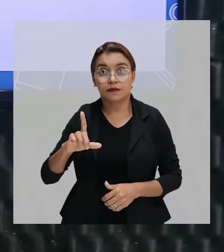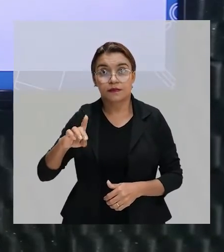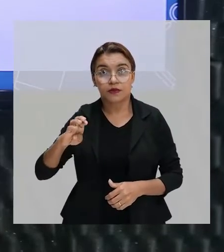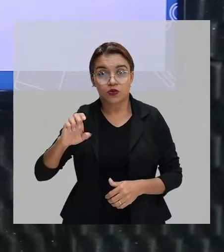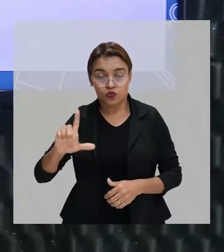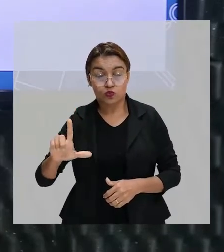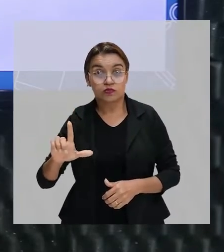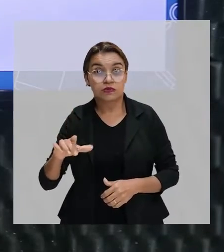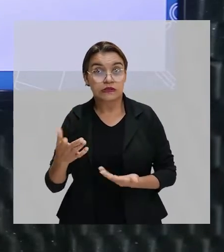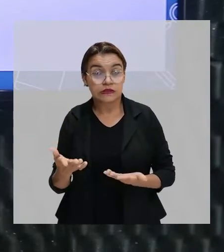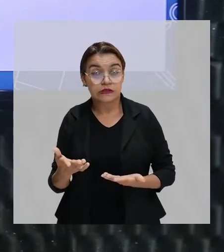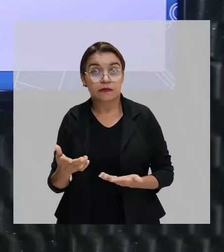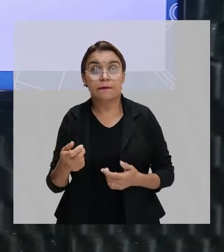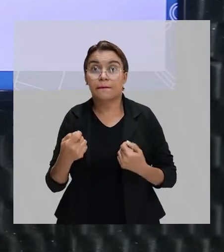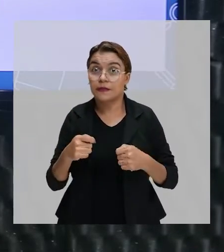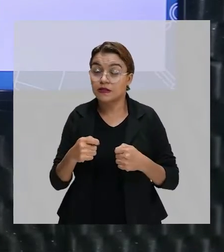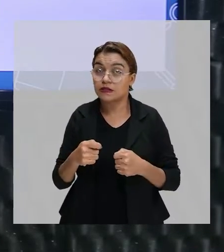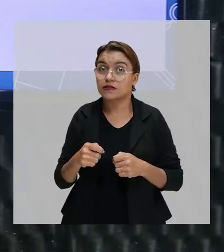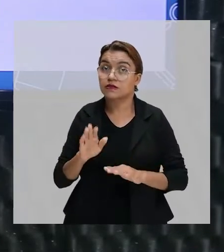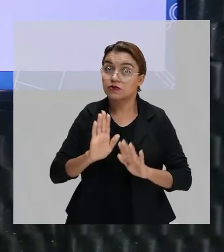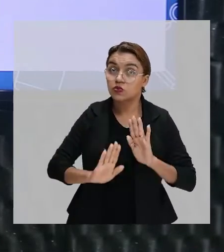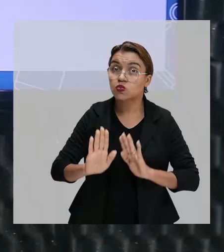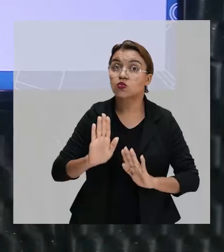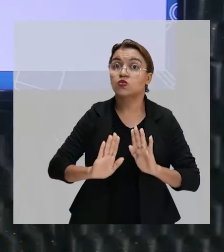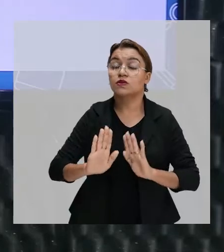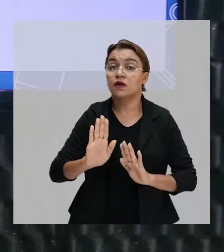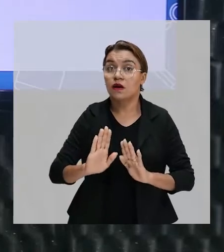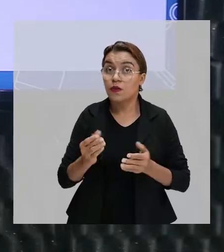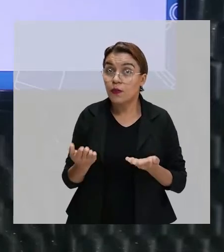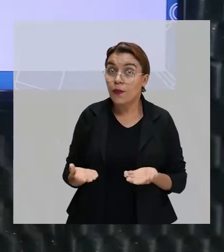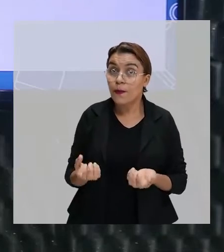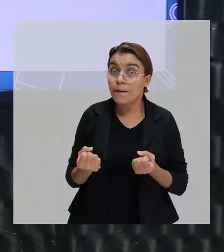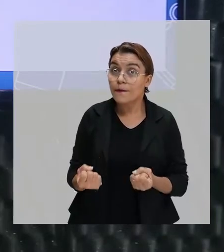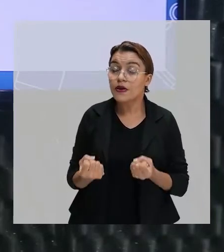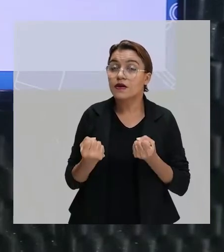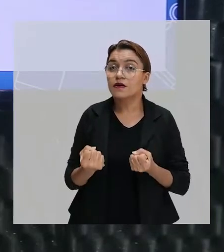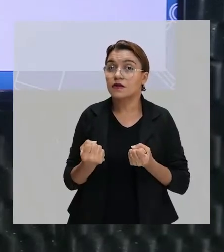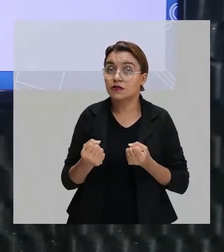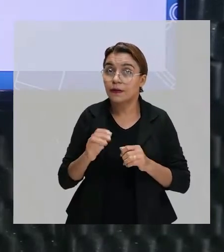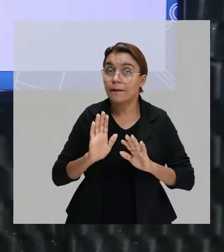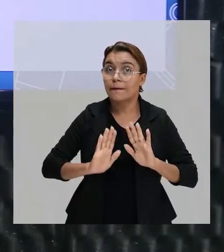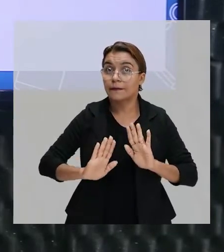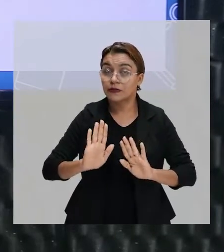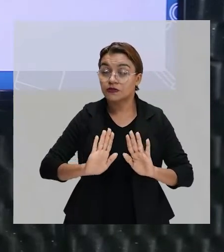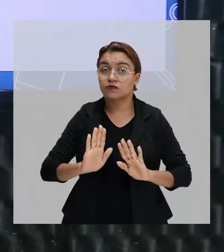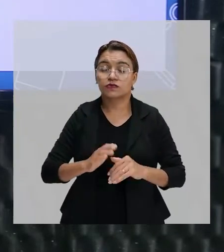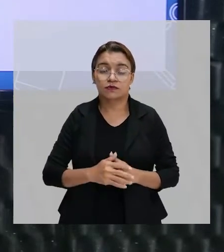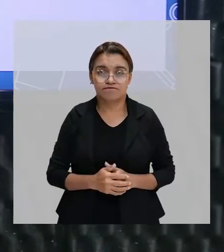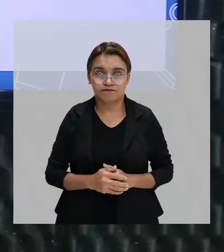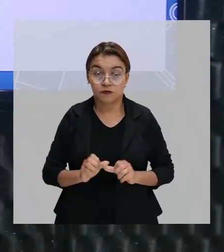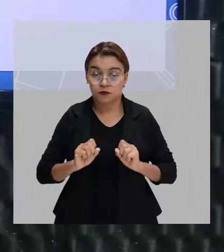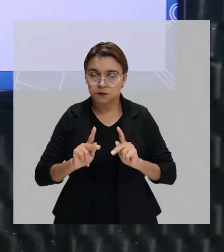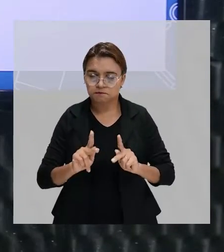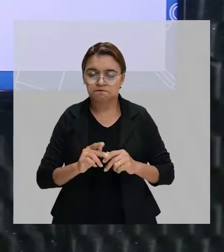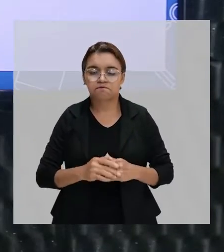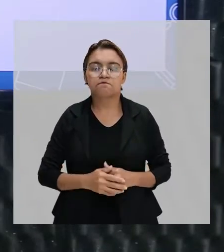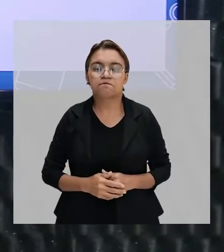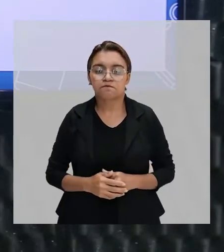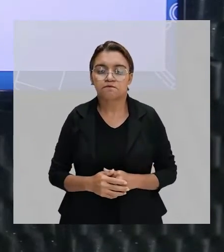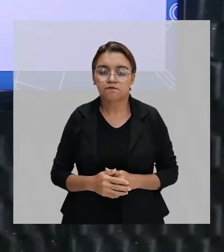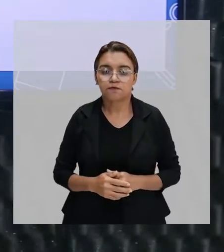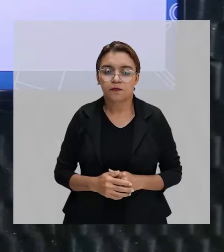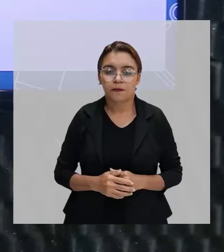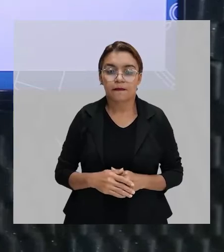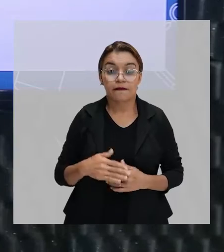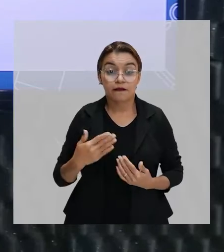tem que aumentar um pouquinho a carga que é o volume que a intensidade de treinamento para que ele continue surtindo efeito bom então